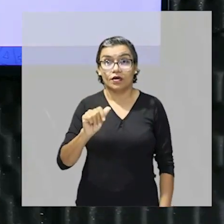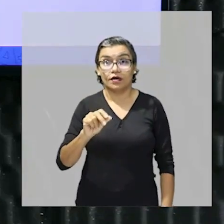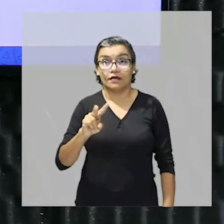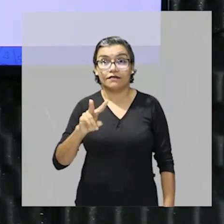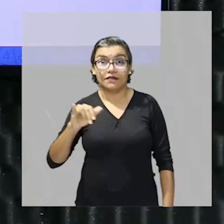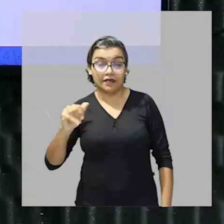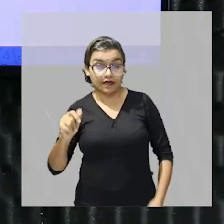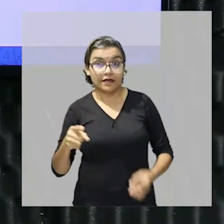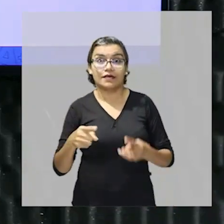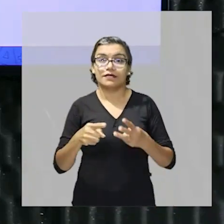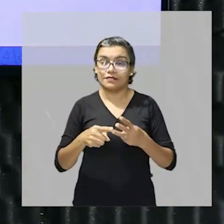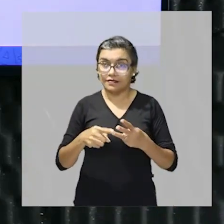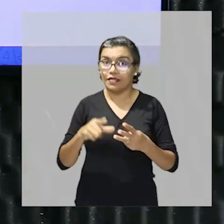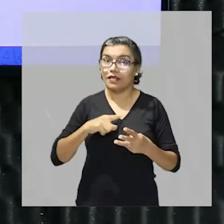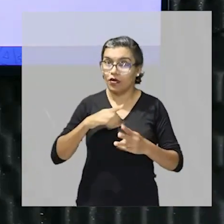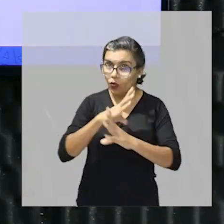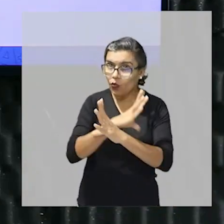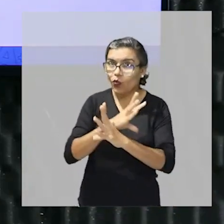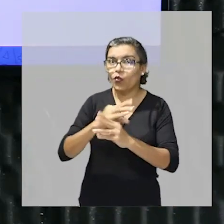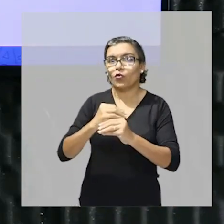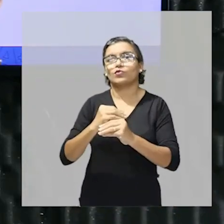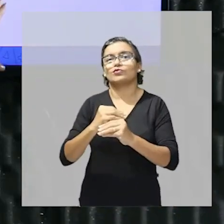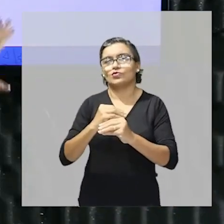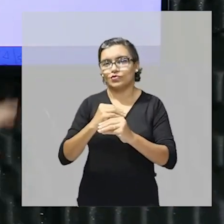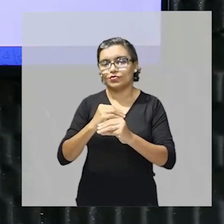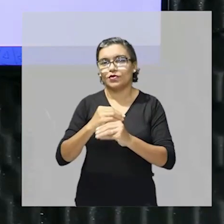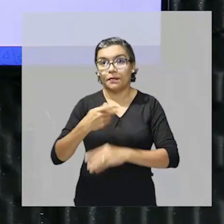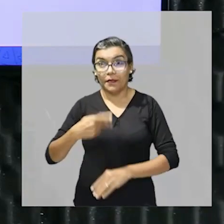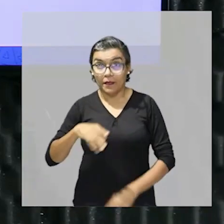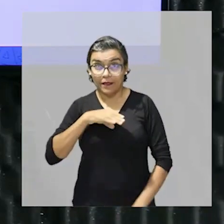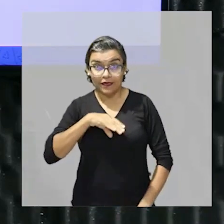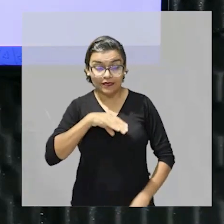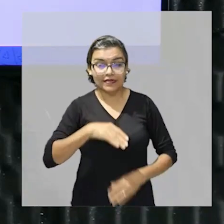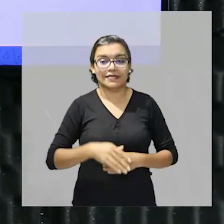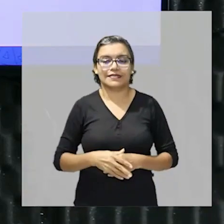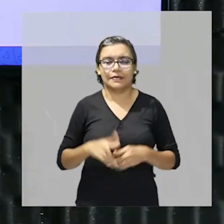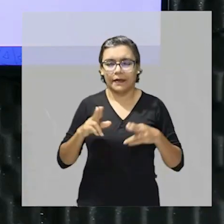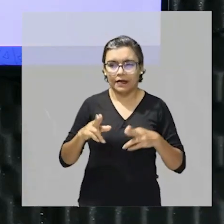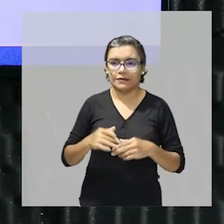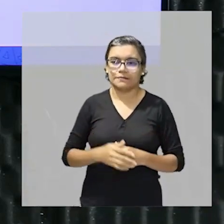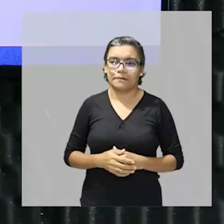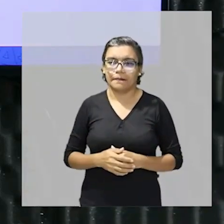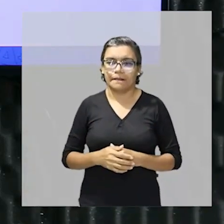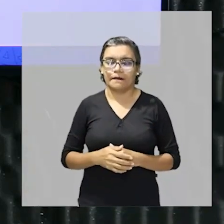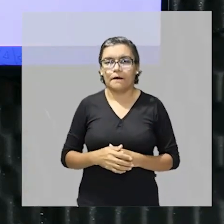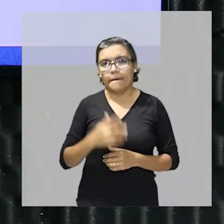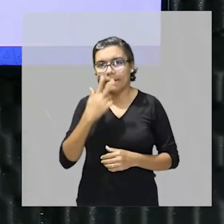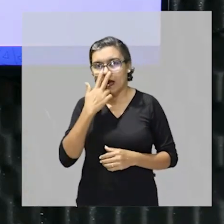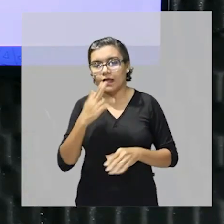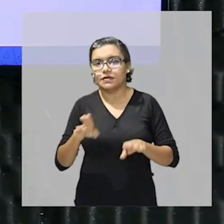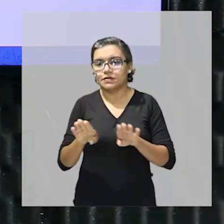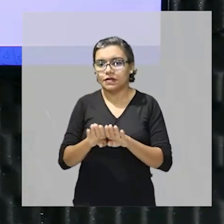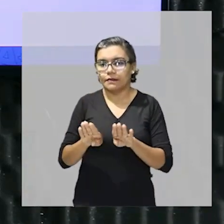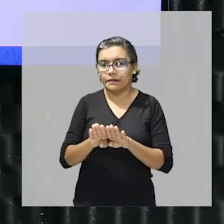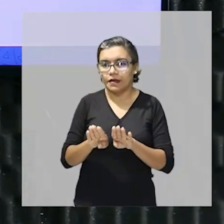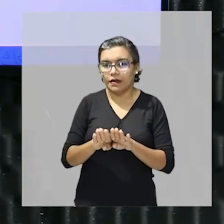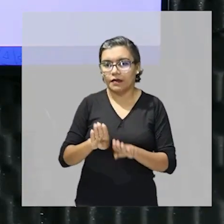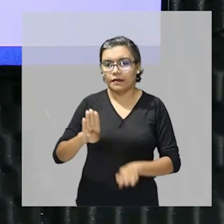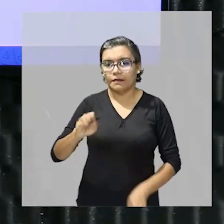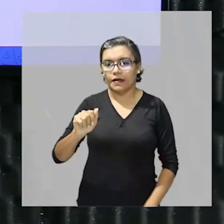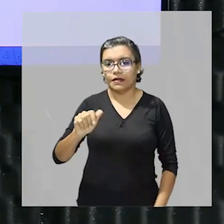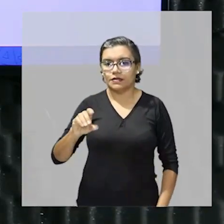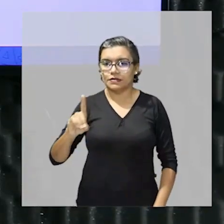conjunções adversativas. However tem um sentido muito parecido com but. But